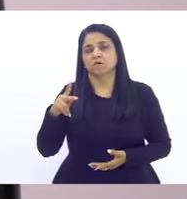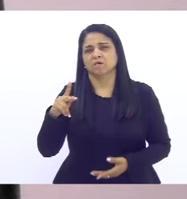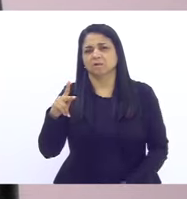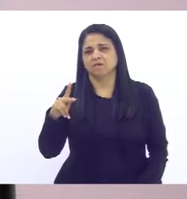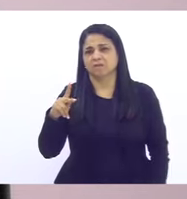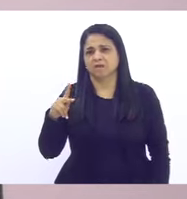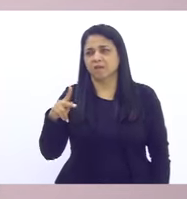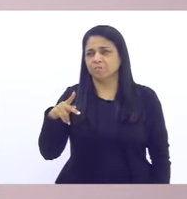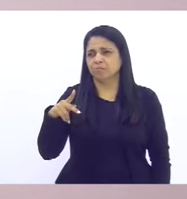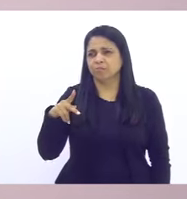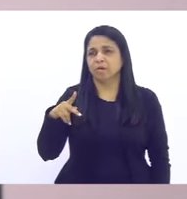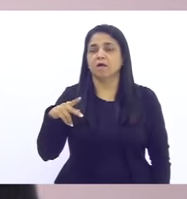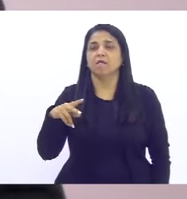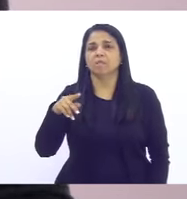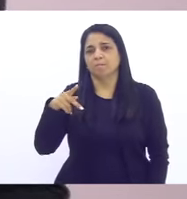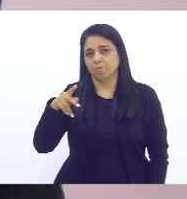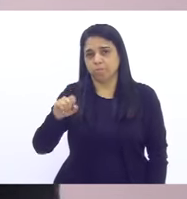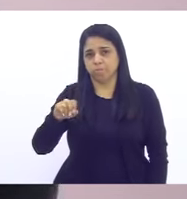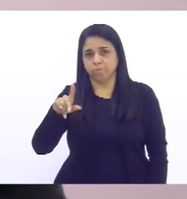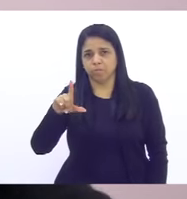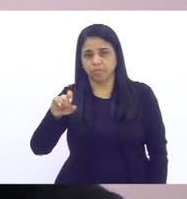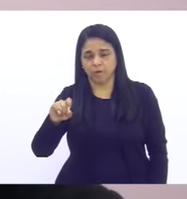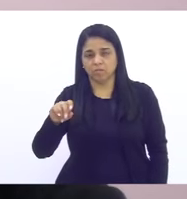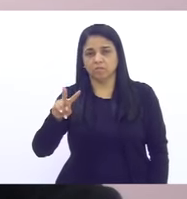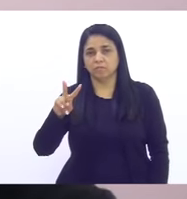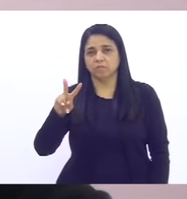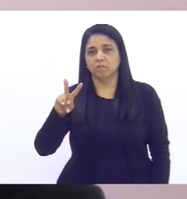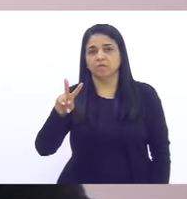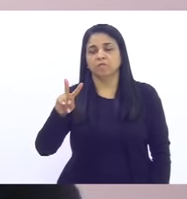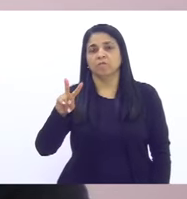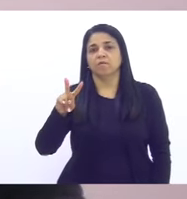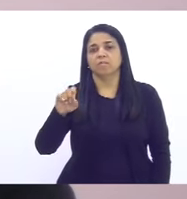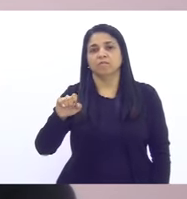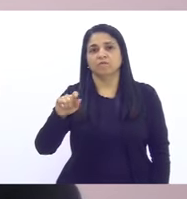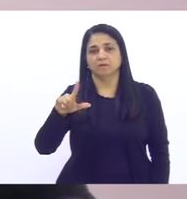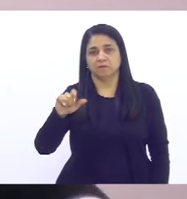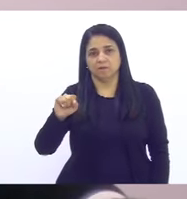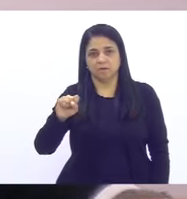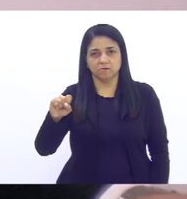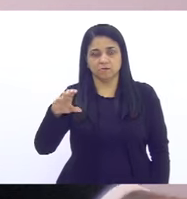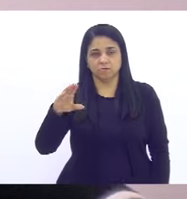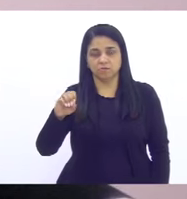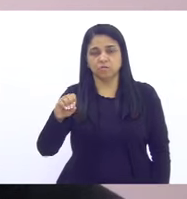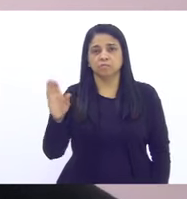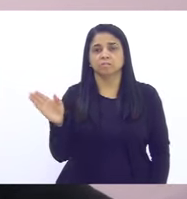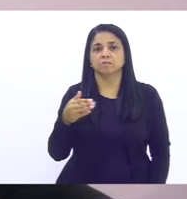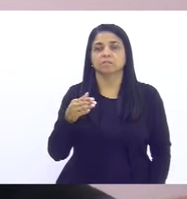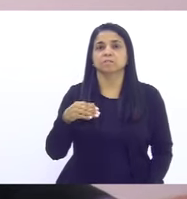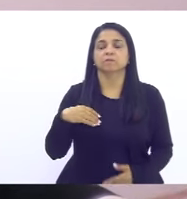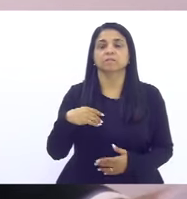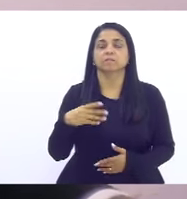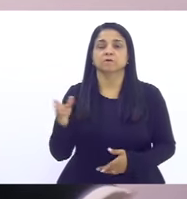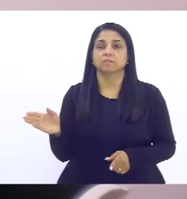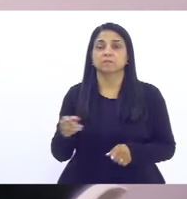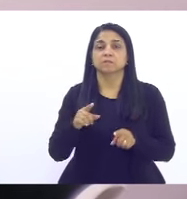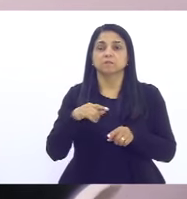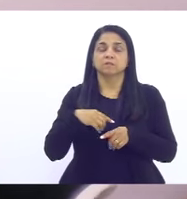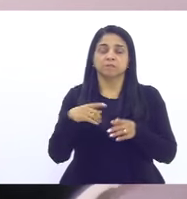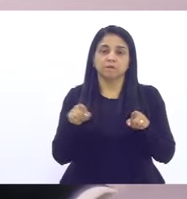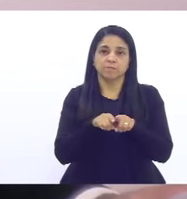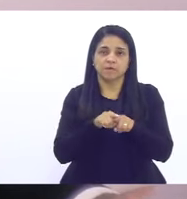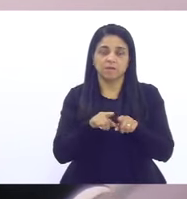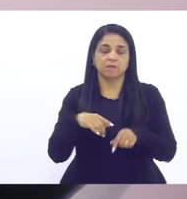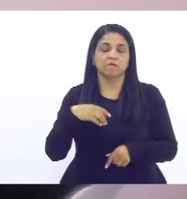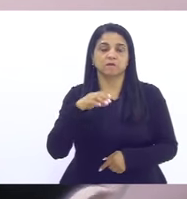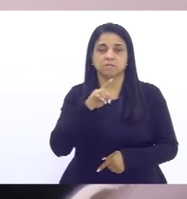do vereador Paulo Velasco, também do município de Niterói. Muito obrigado pela presença. E também de um ofício do gabinete da deputada Zeidan para